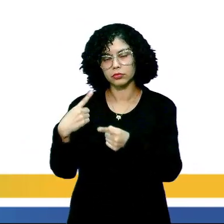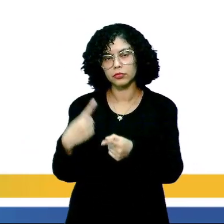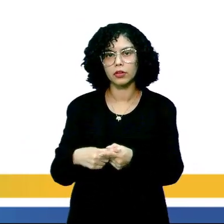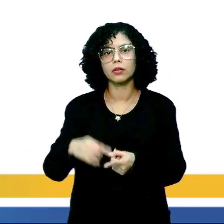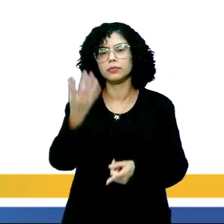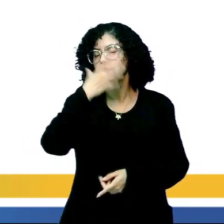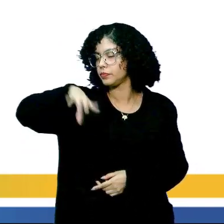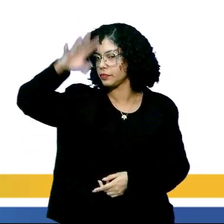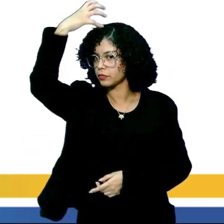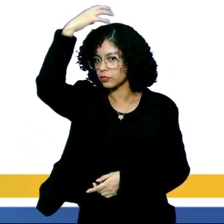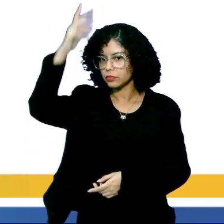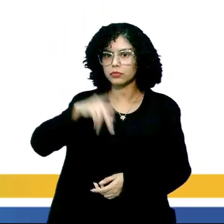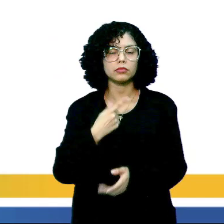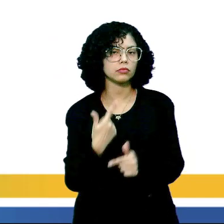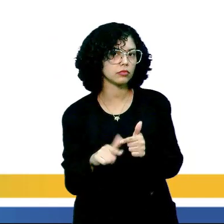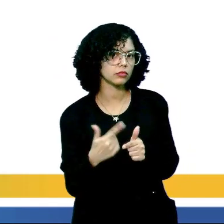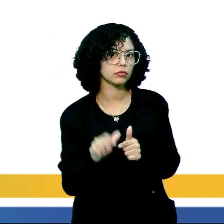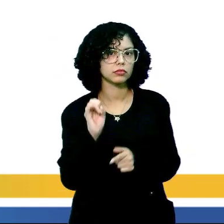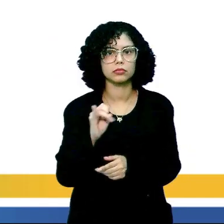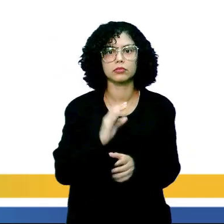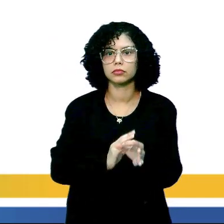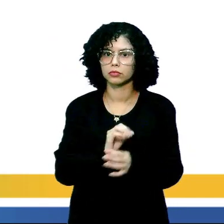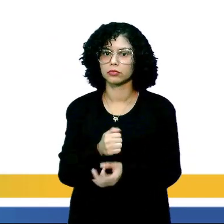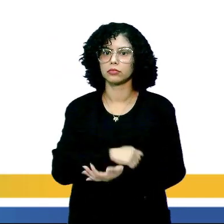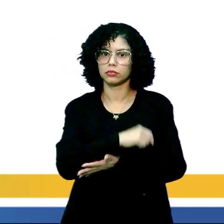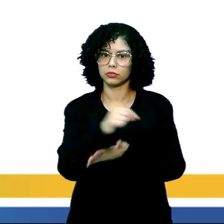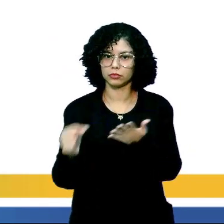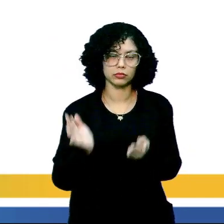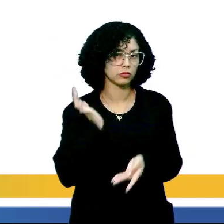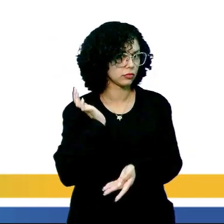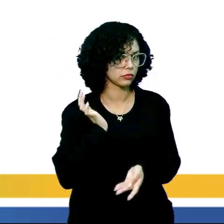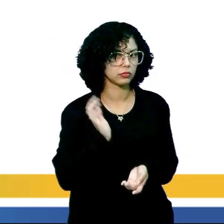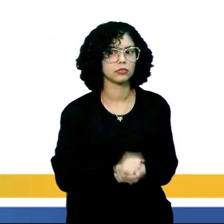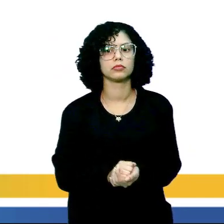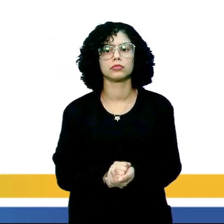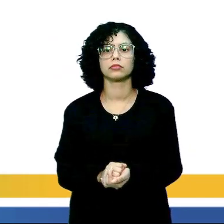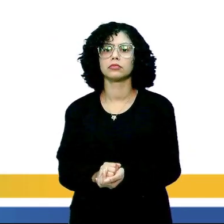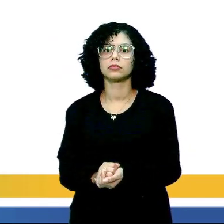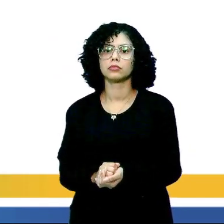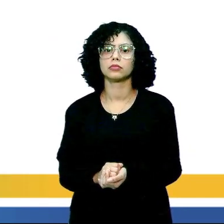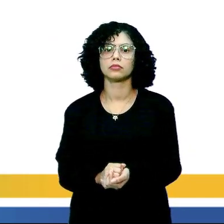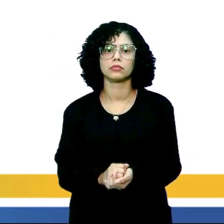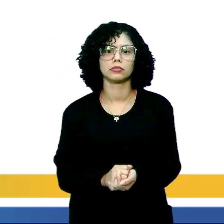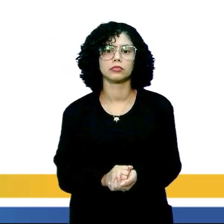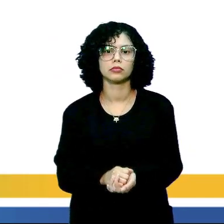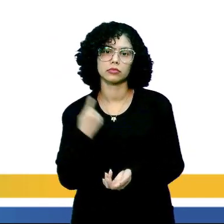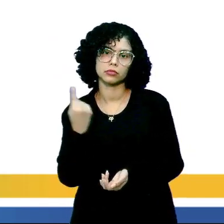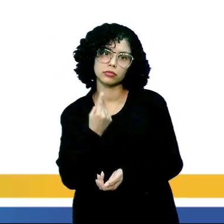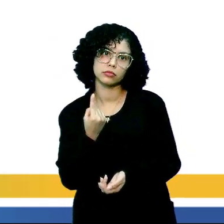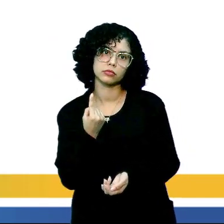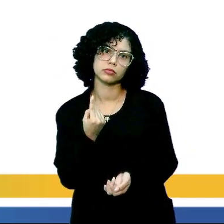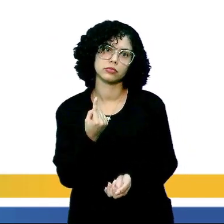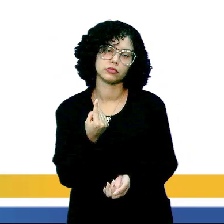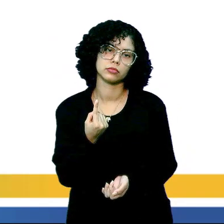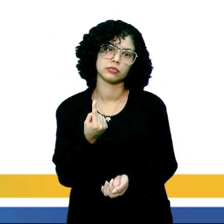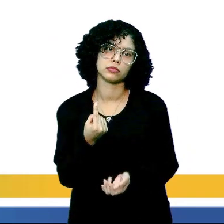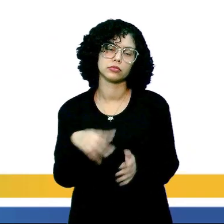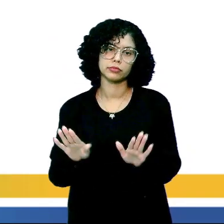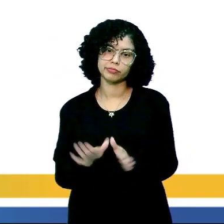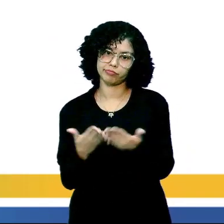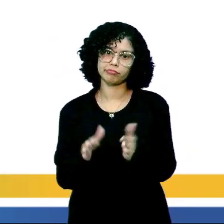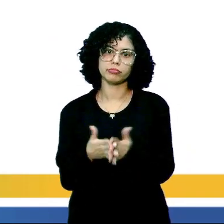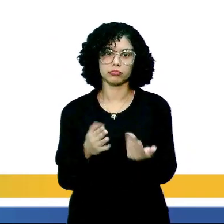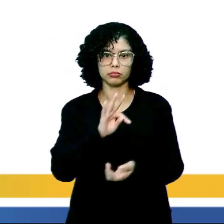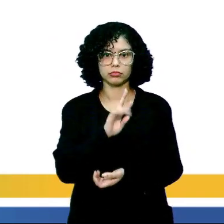a coroa ia ter problemas, né, se fosse mexer com essa galera da elite. Julgaram e condenaram, então, a única pessoa que era de origem pobre, né,